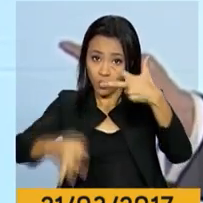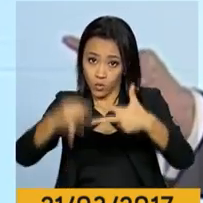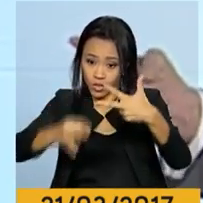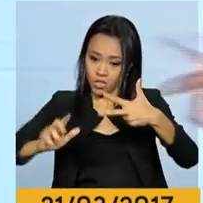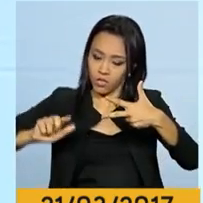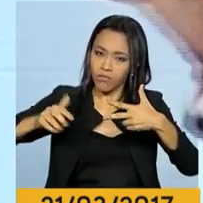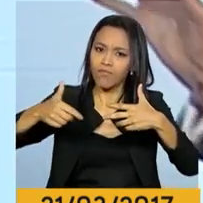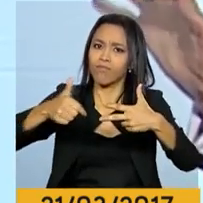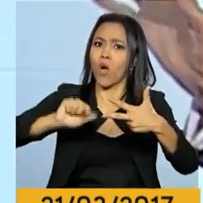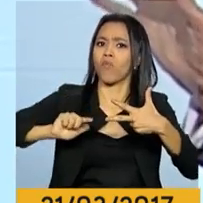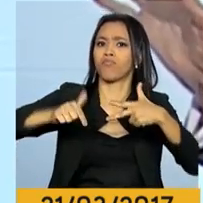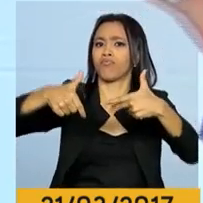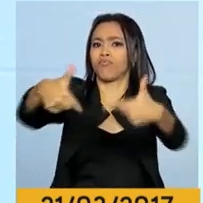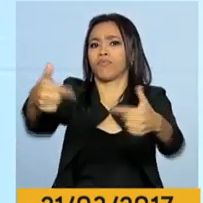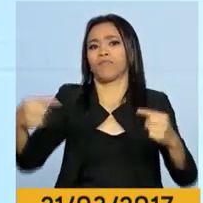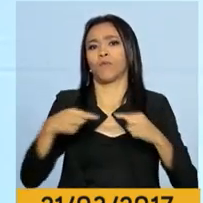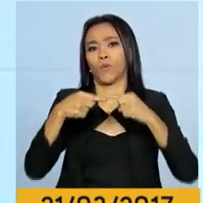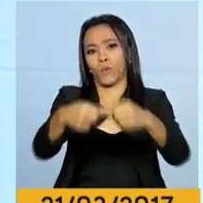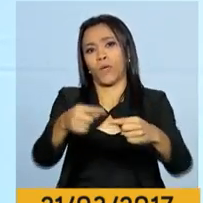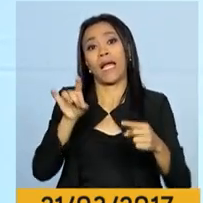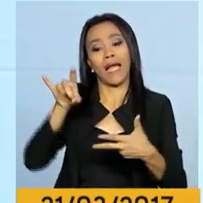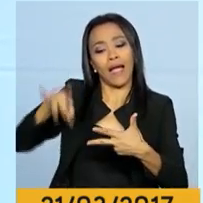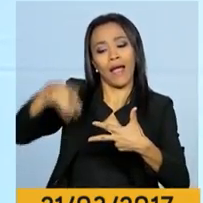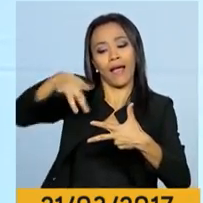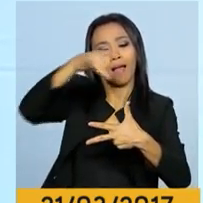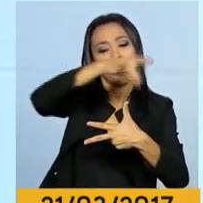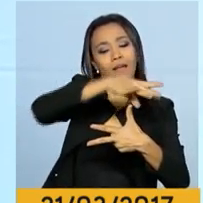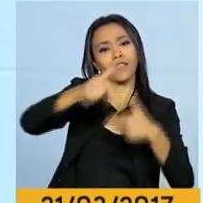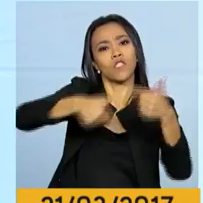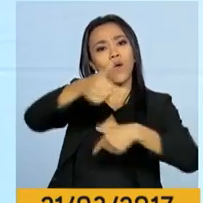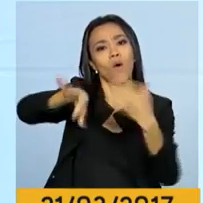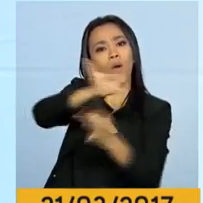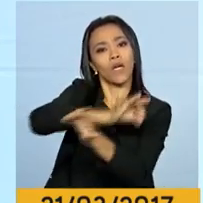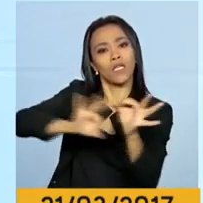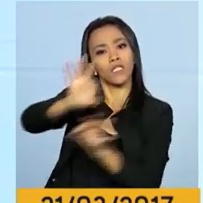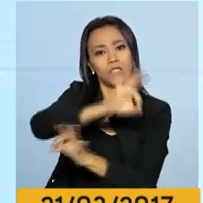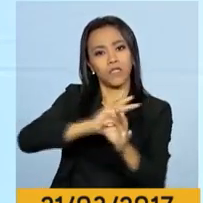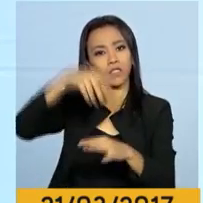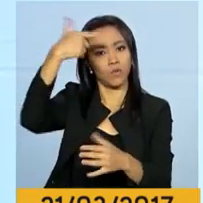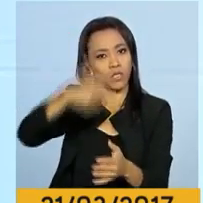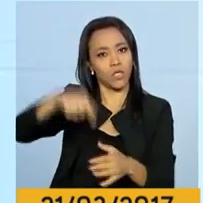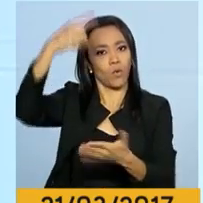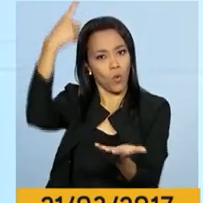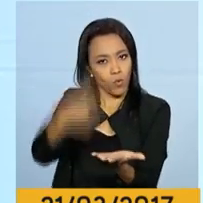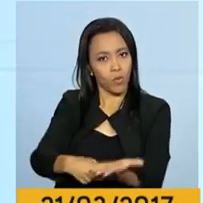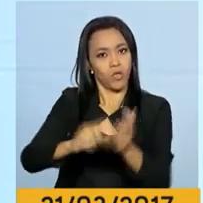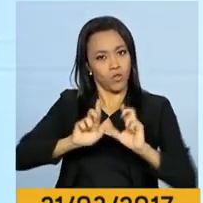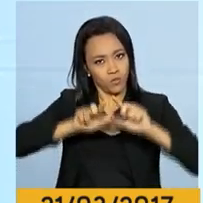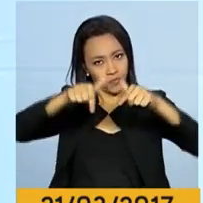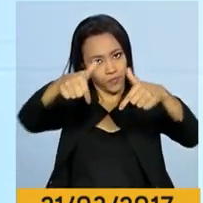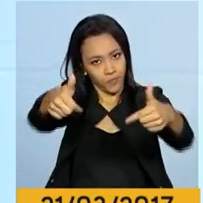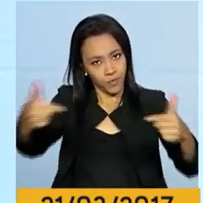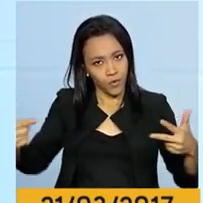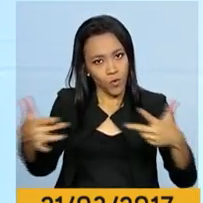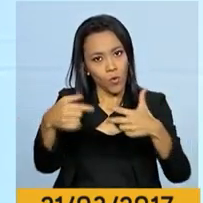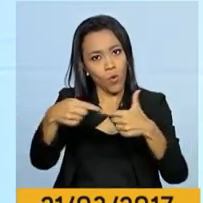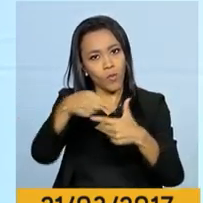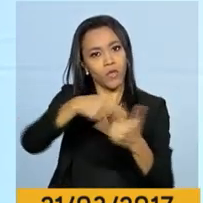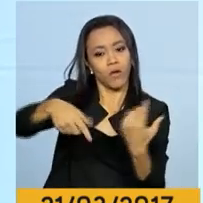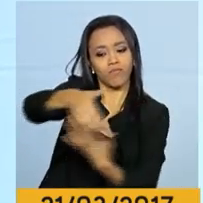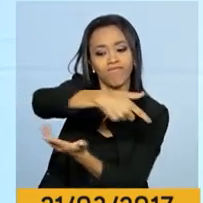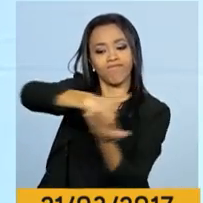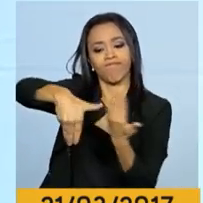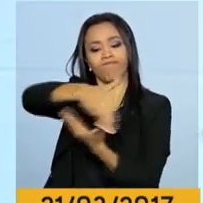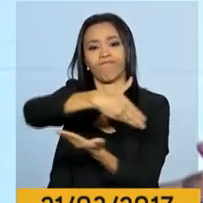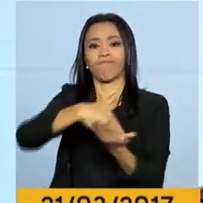jurisdiciona. É isso que está acontecendo. Cada um se organiza e exerce as suas atividades harmoniosamente, até